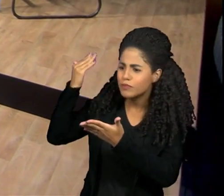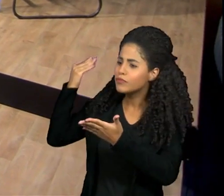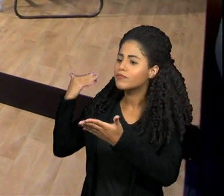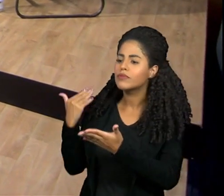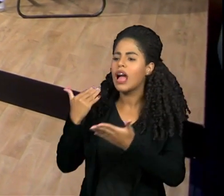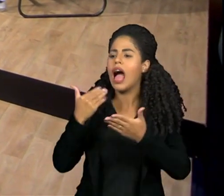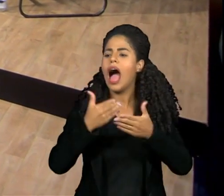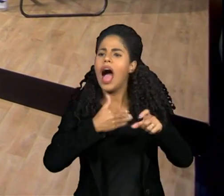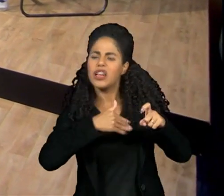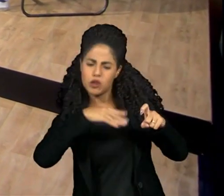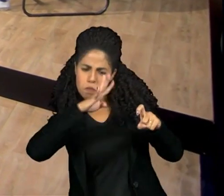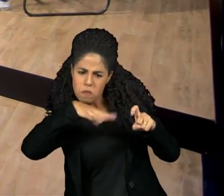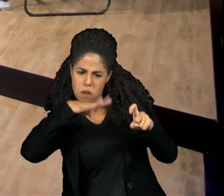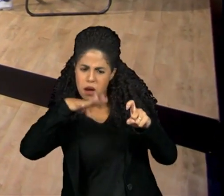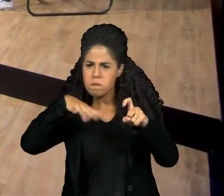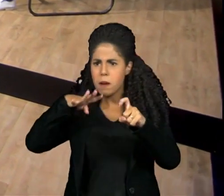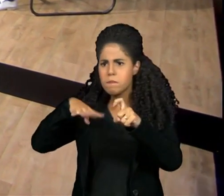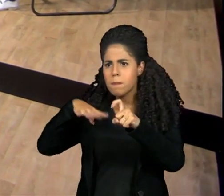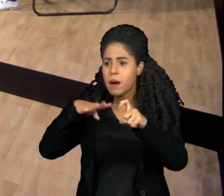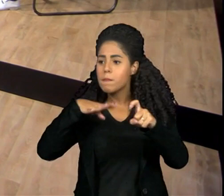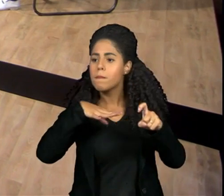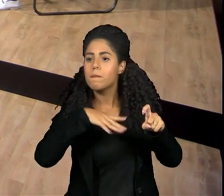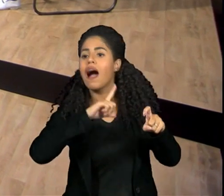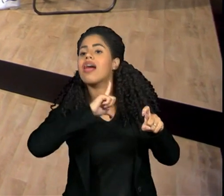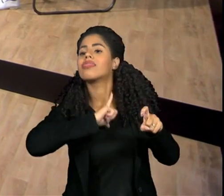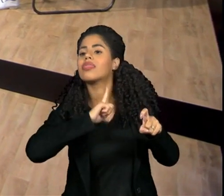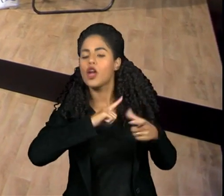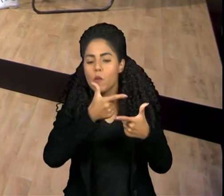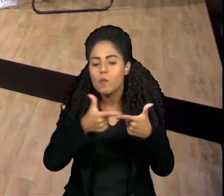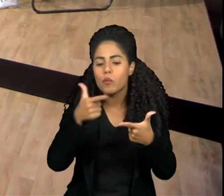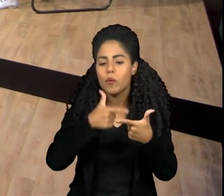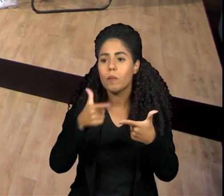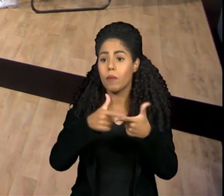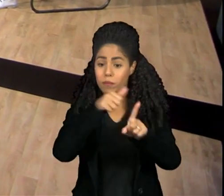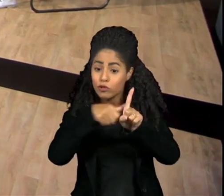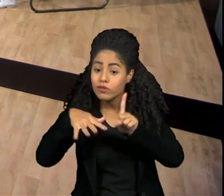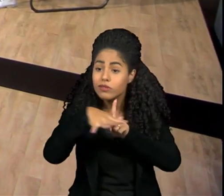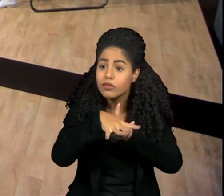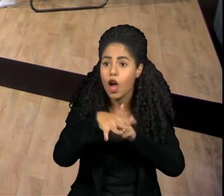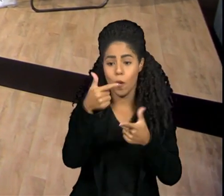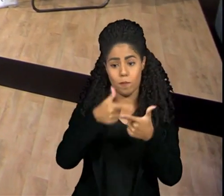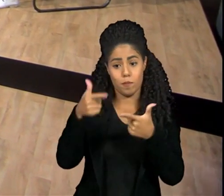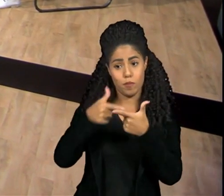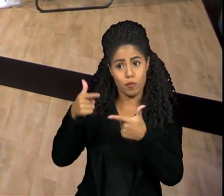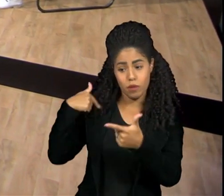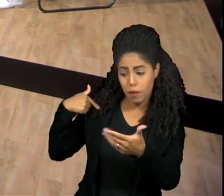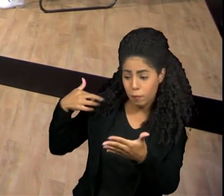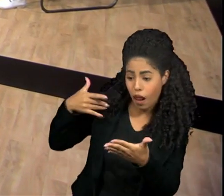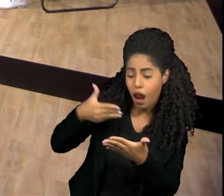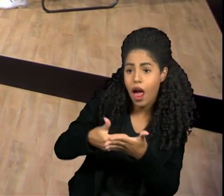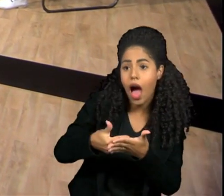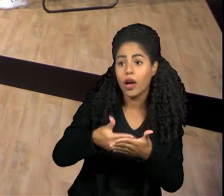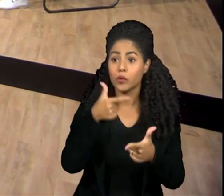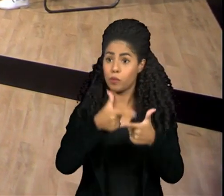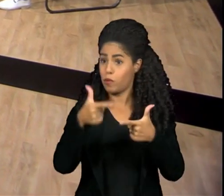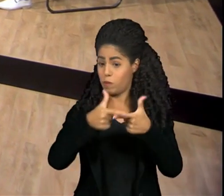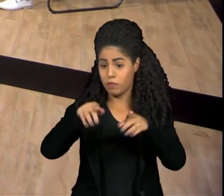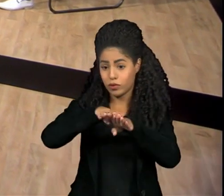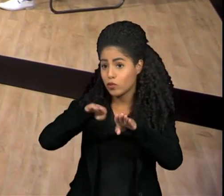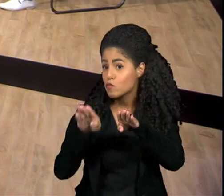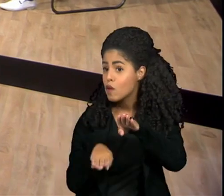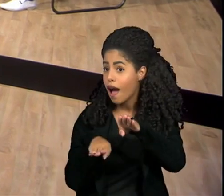sabemos que não são, não é? Os problemas são sociais, são históricos, são problemas da desigualdade